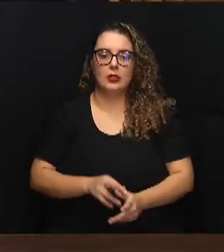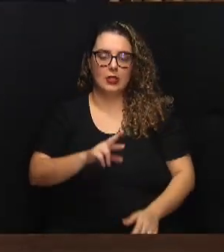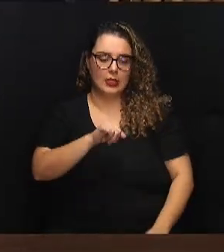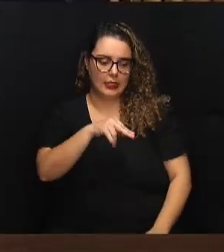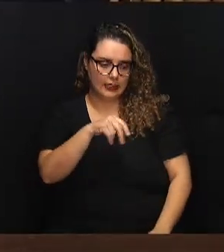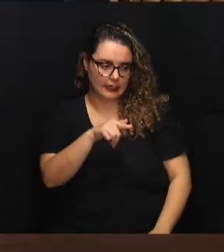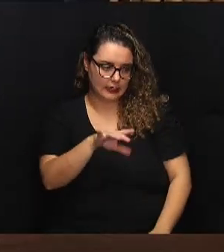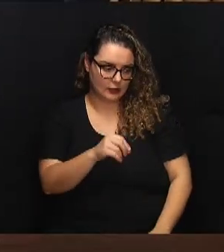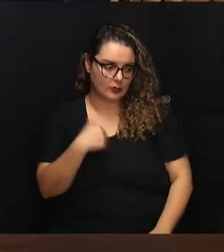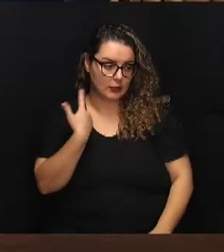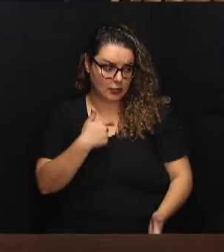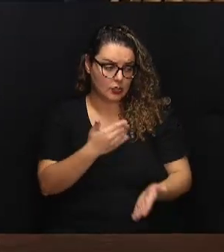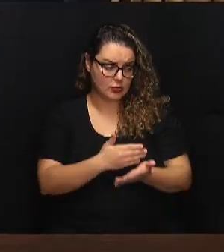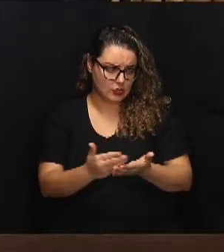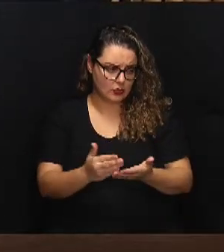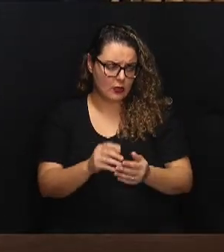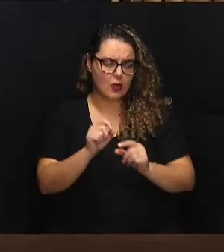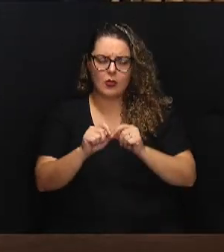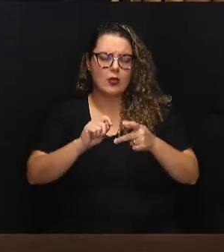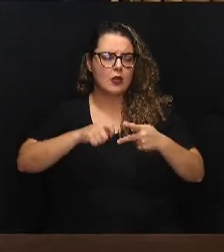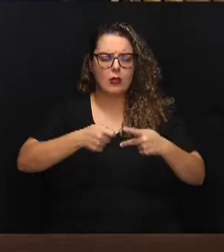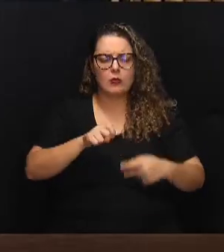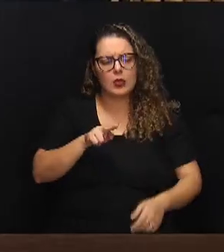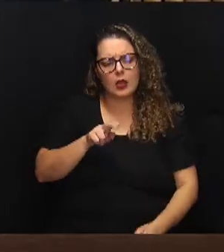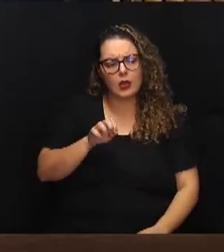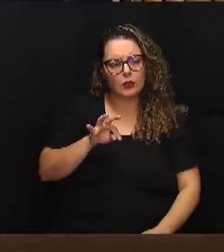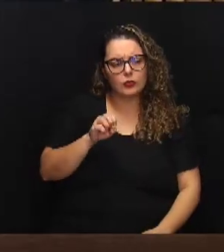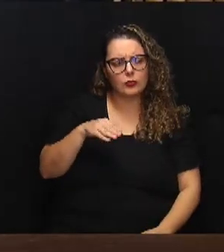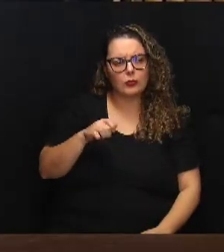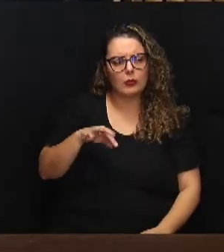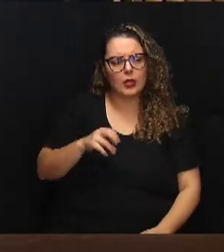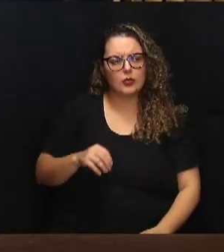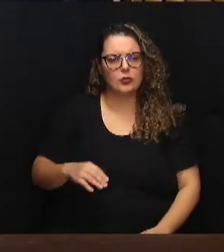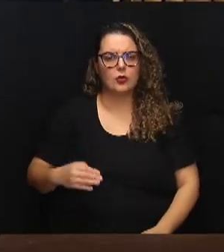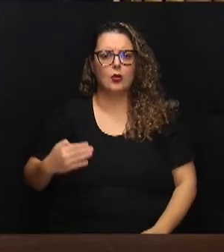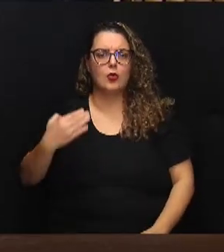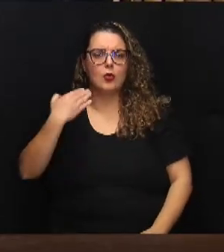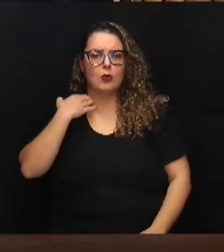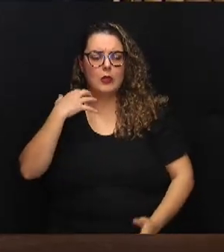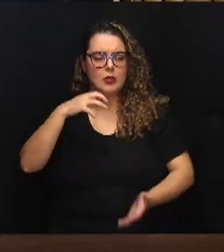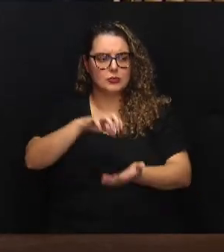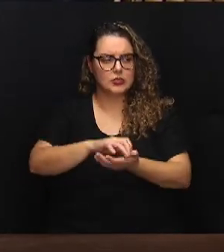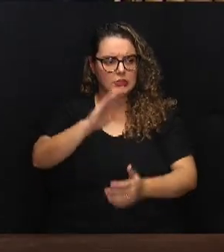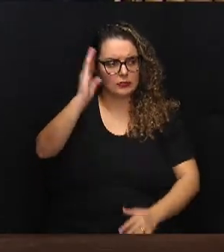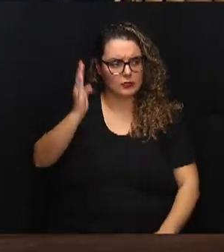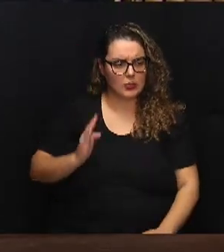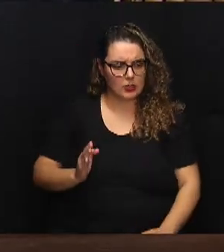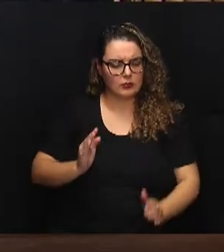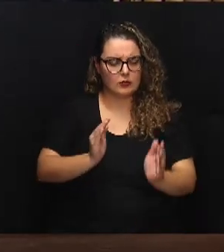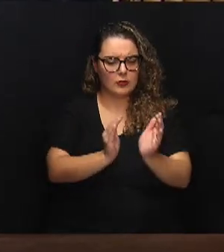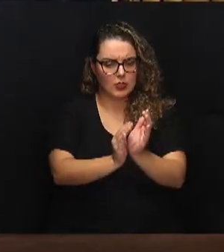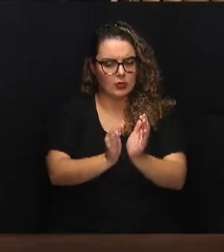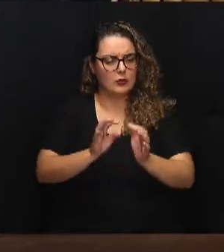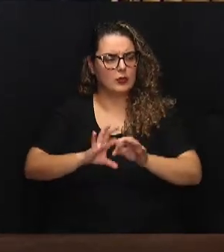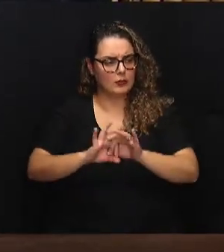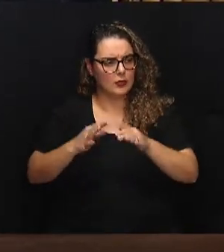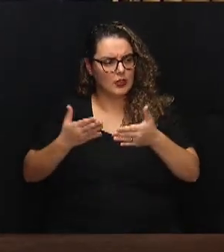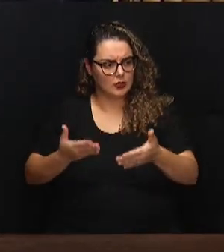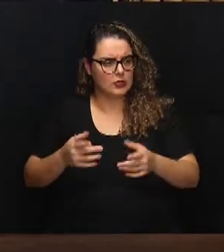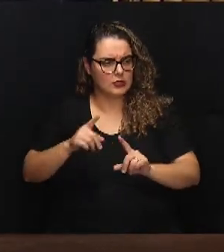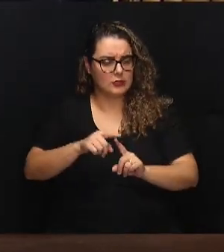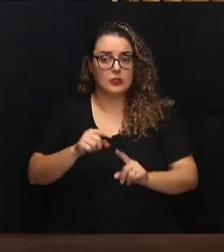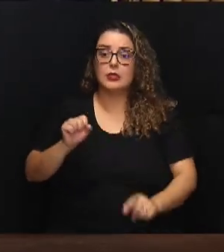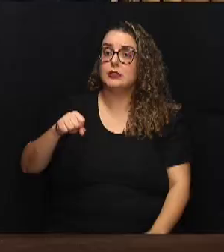gente começar, o que é o Pix automático? Recentemente o Banco Central do Brasil disponibilizou essa nova modalidade?